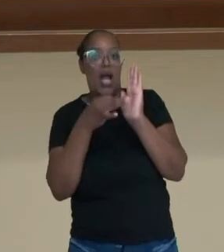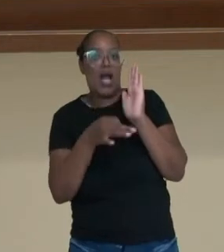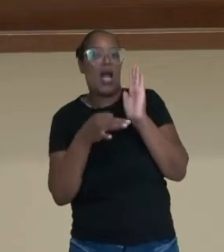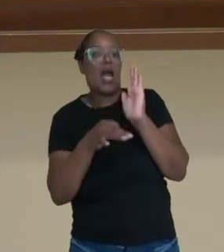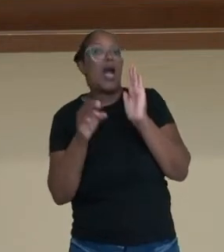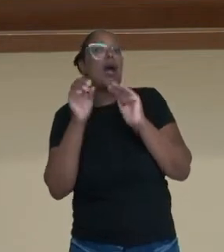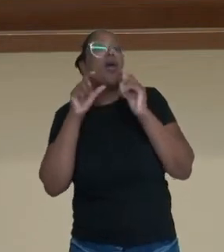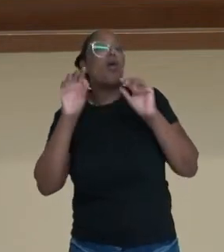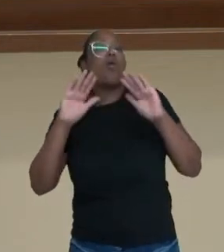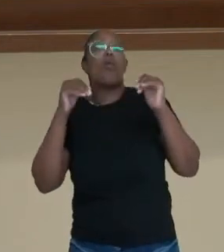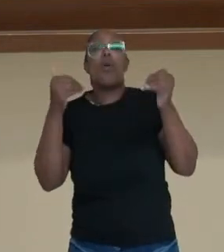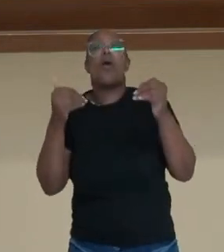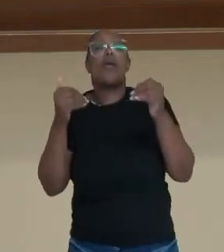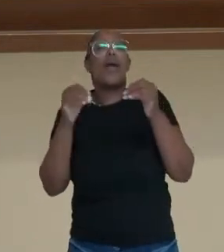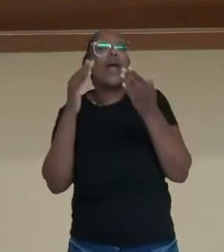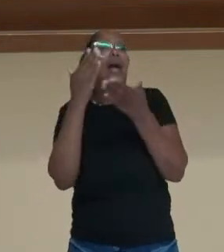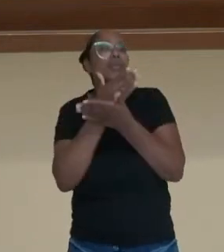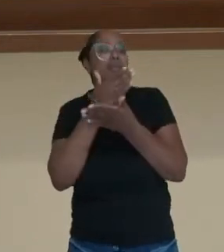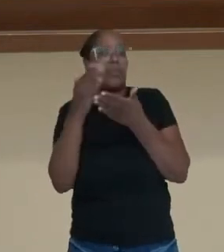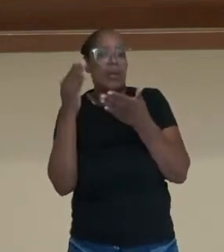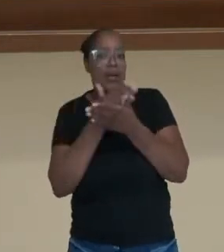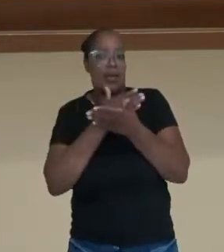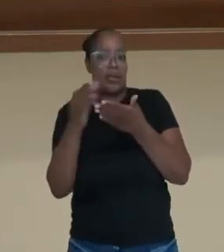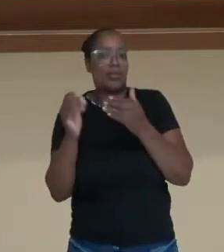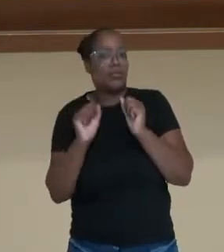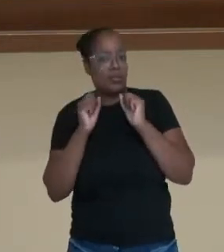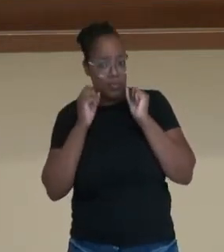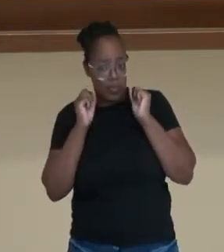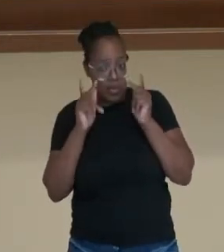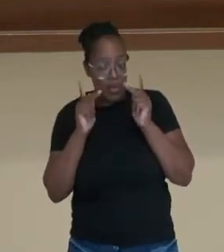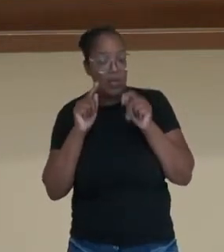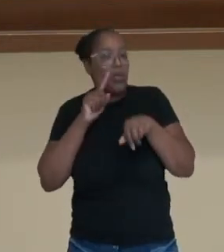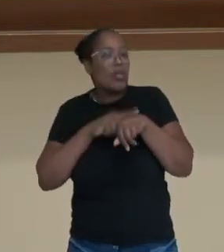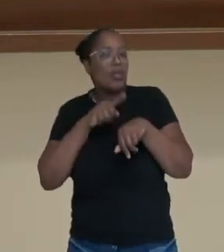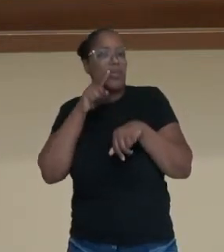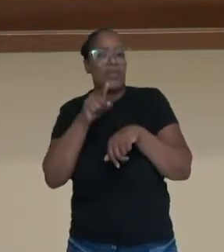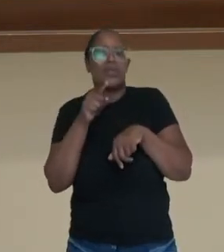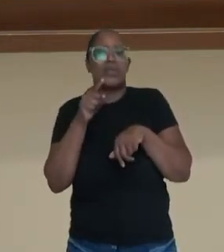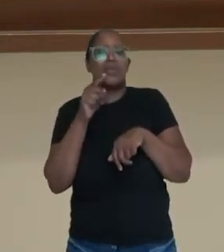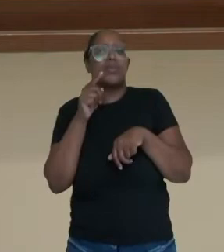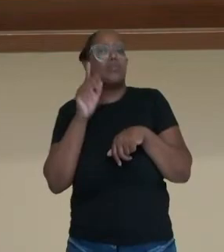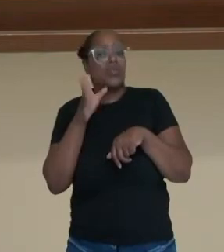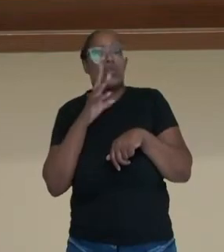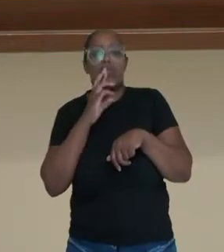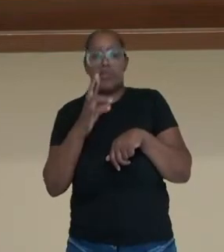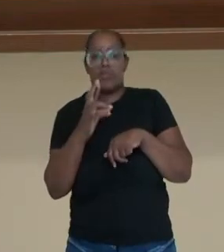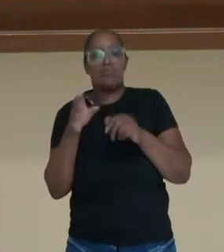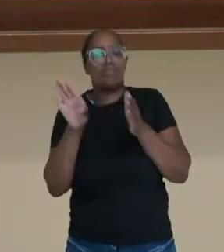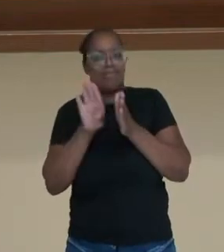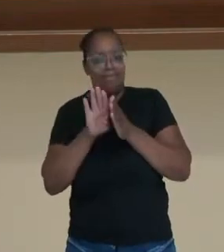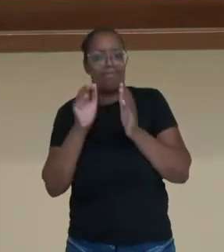as partes do nosso berimbau, tá bom? Um tempo para vocês e a gente volta logo.